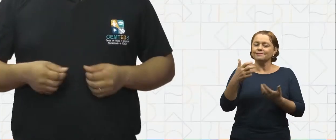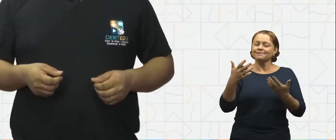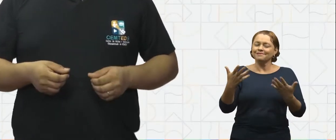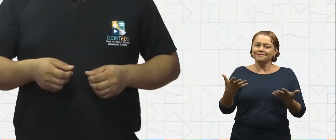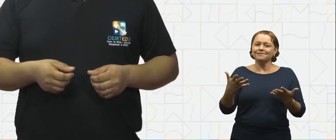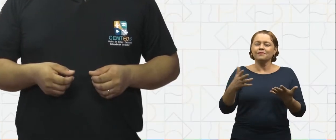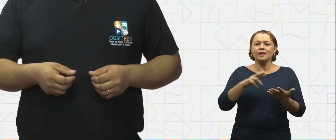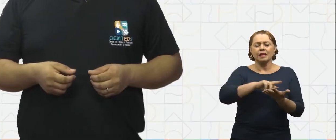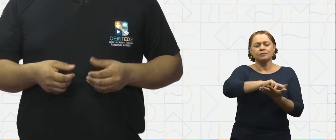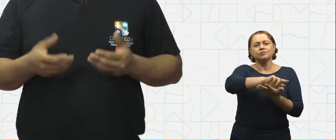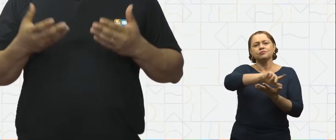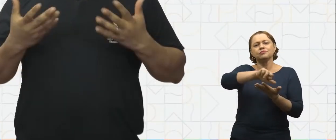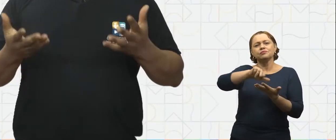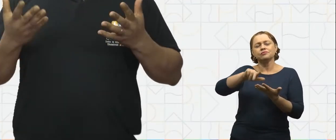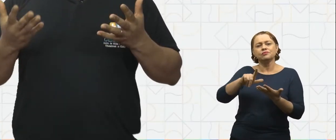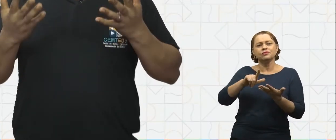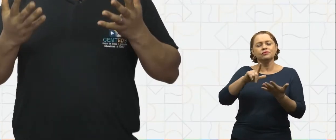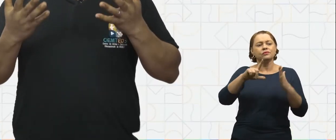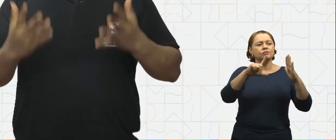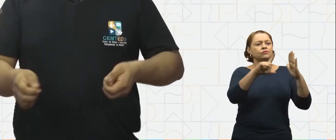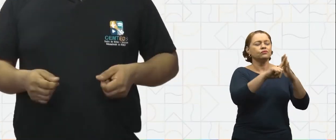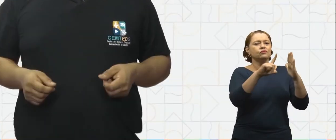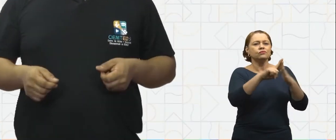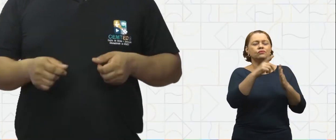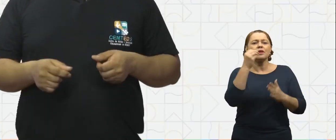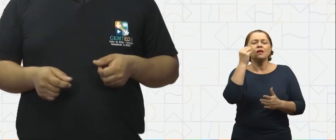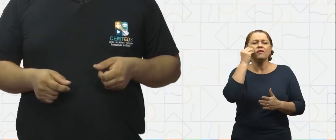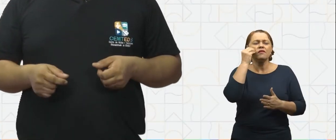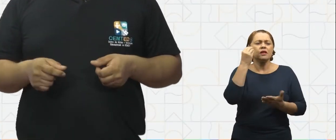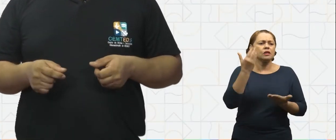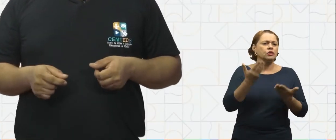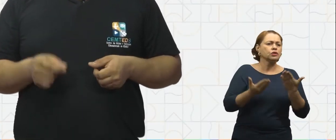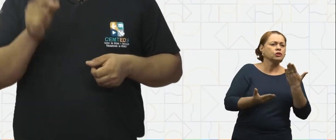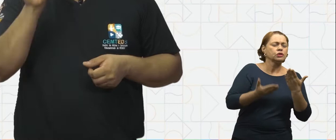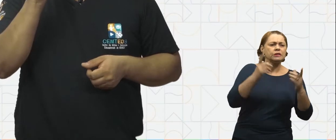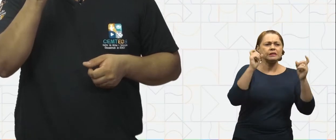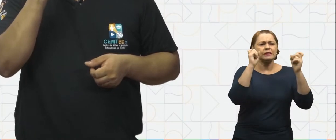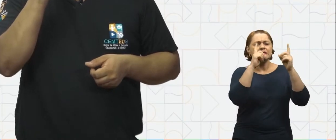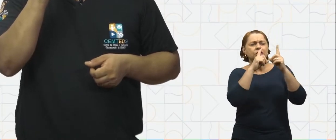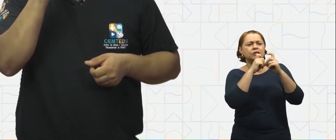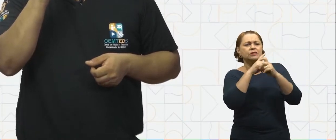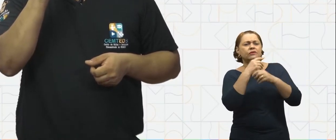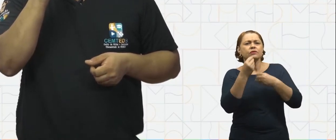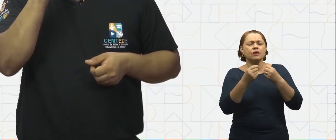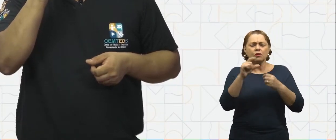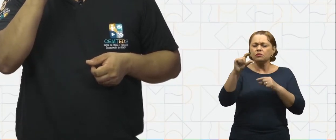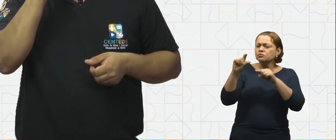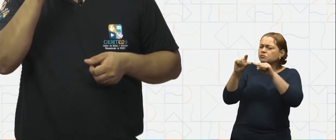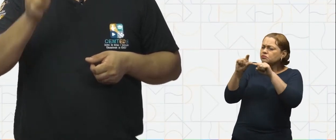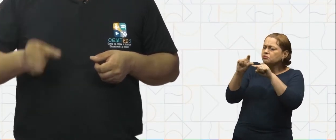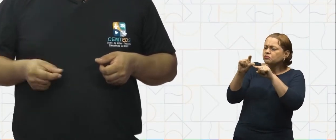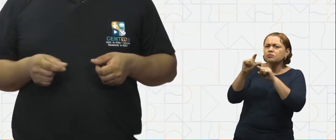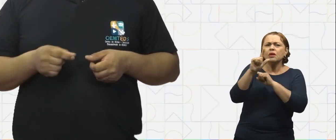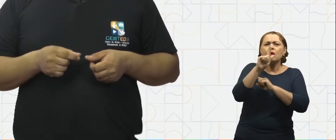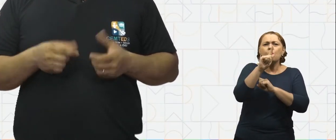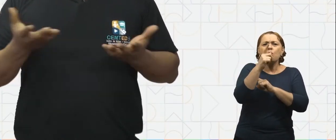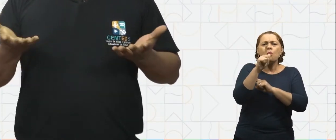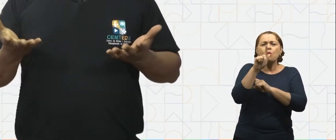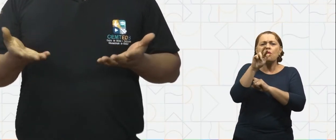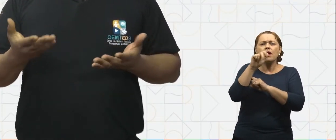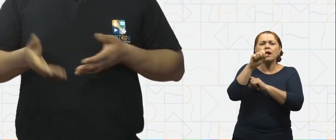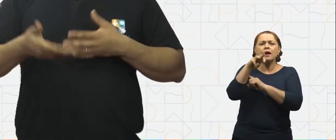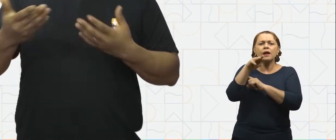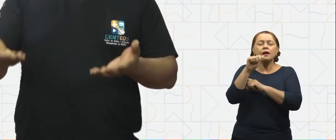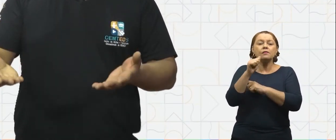Contudo, diversos comerciantes viram a dificuldade de pesar seus produtos com um bloquinho minúsculo de 1 grama.